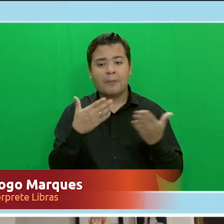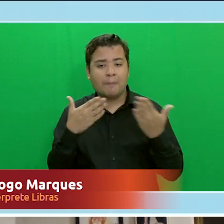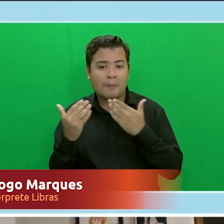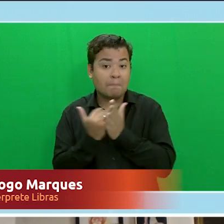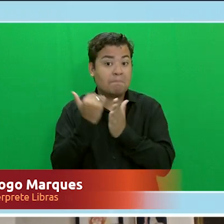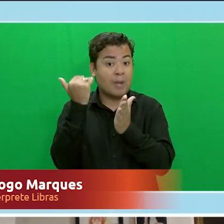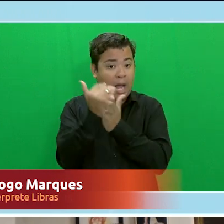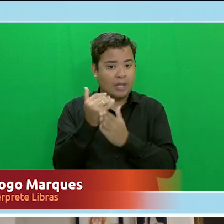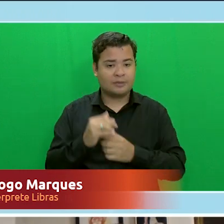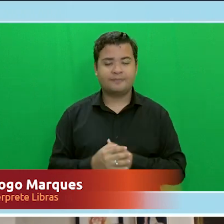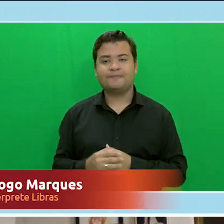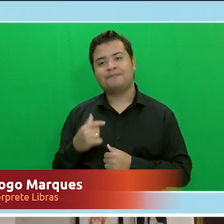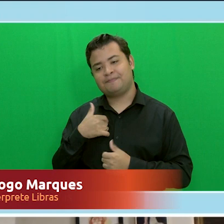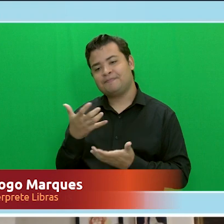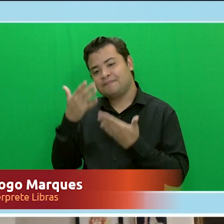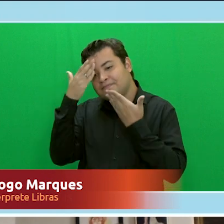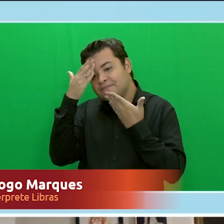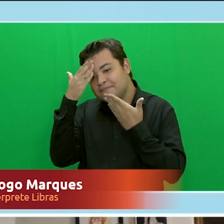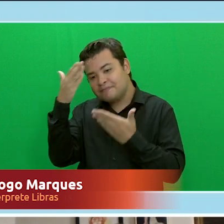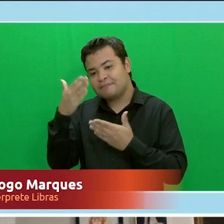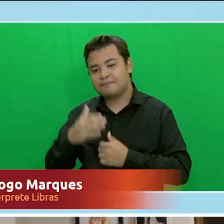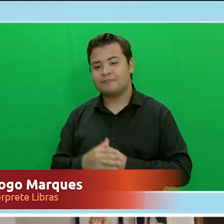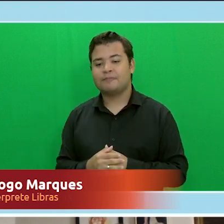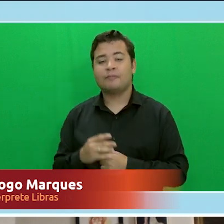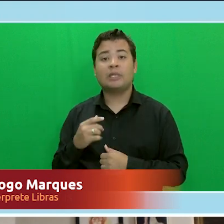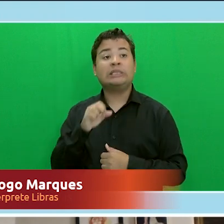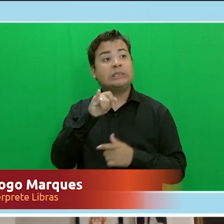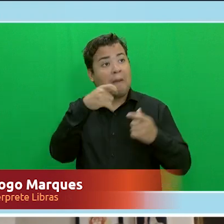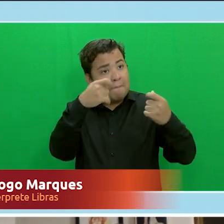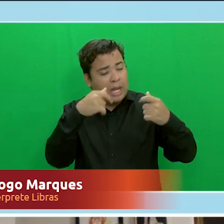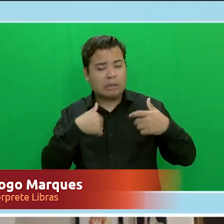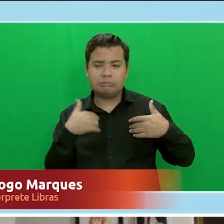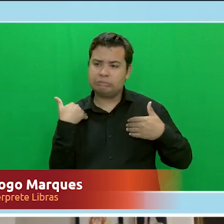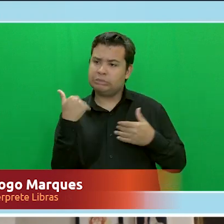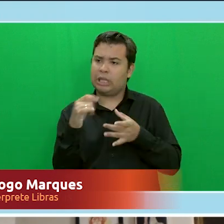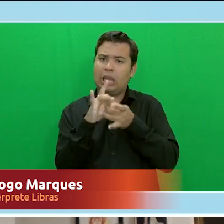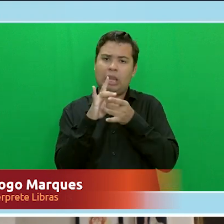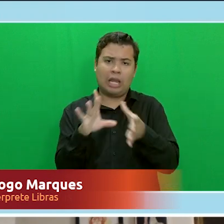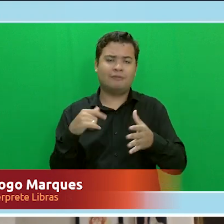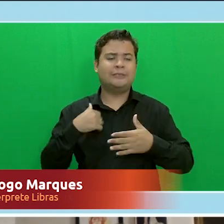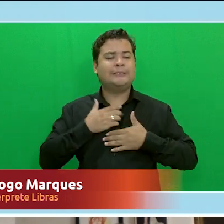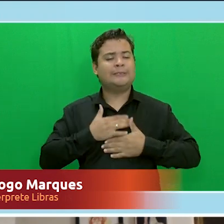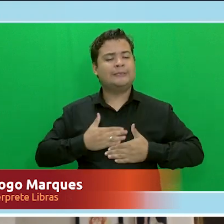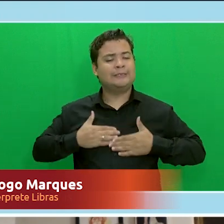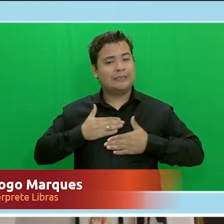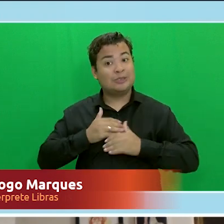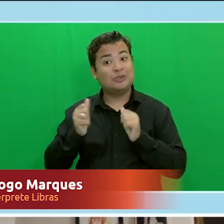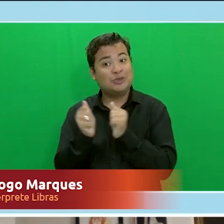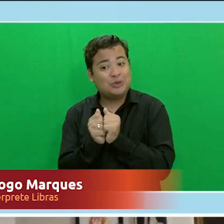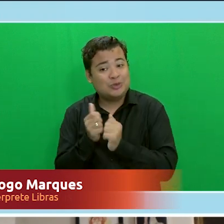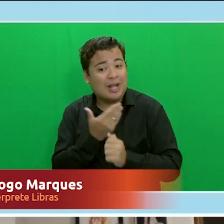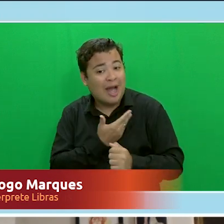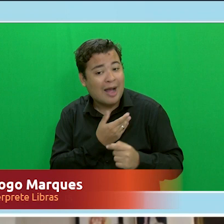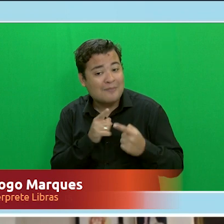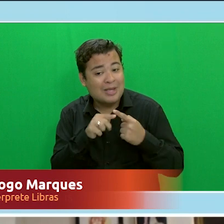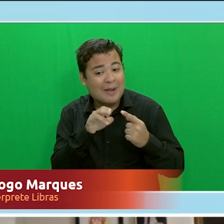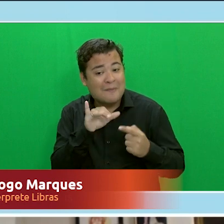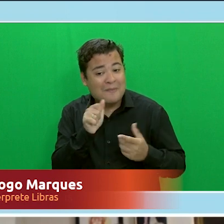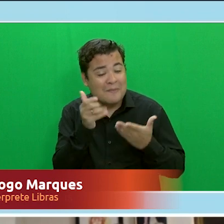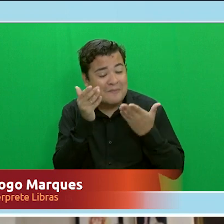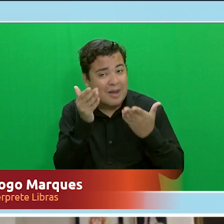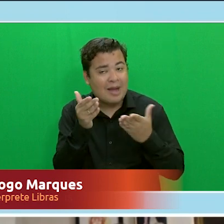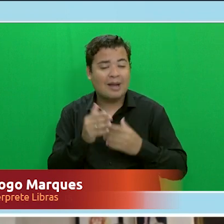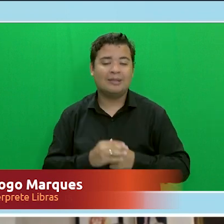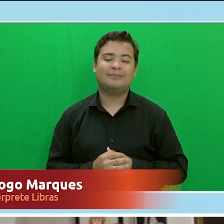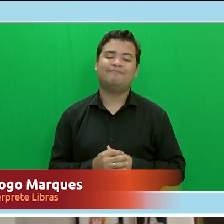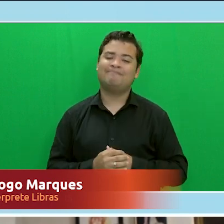com o senhor. Eu que agradeço. Estou sempre à disposição. Foi um prazer estar com a minha amiga Márcia,